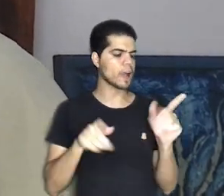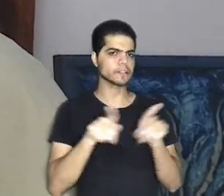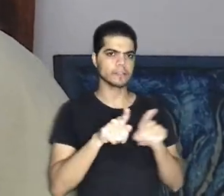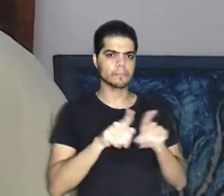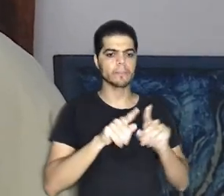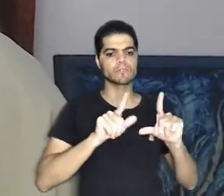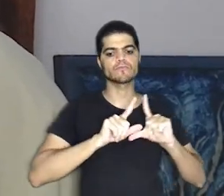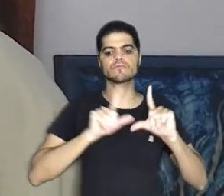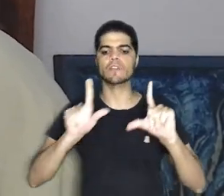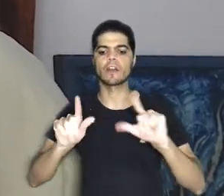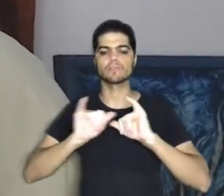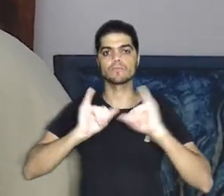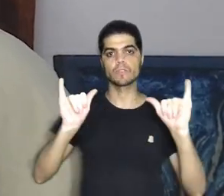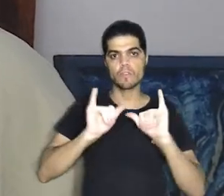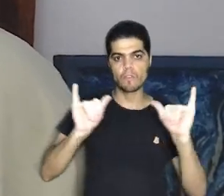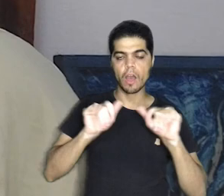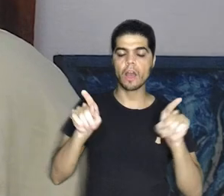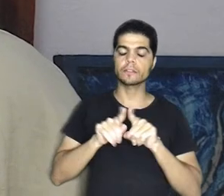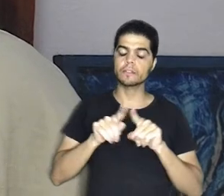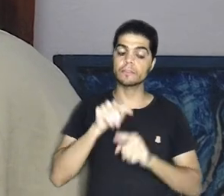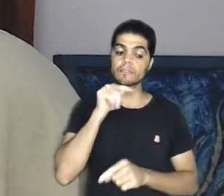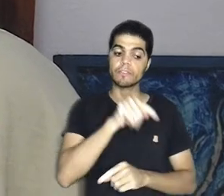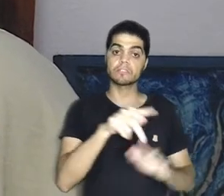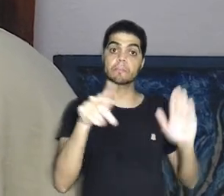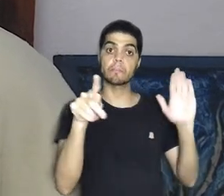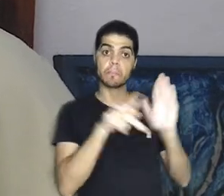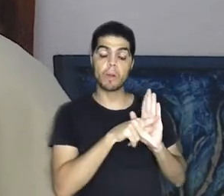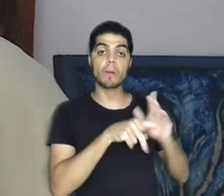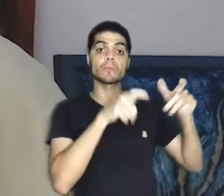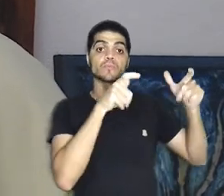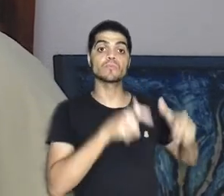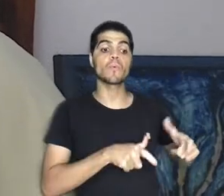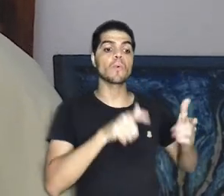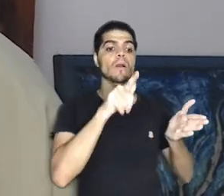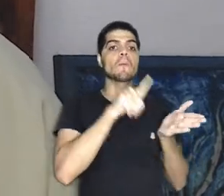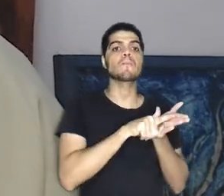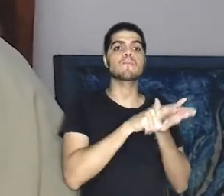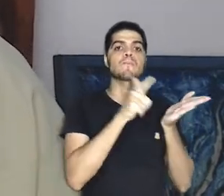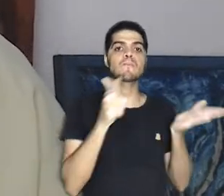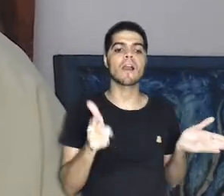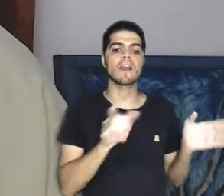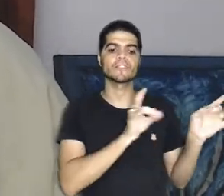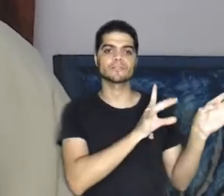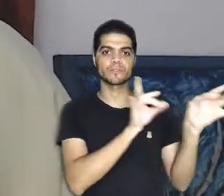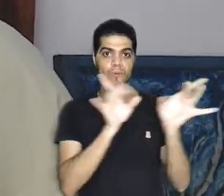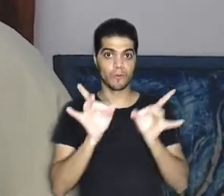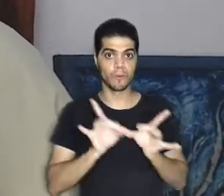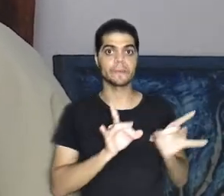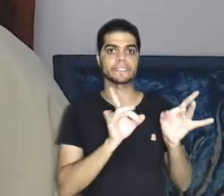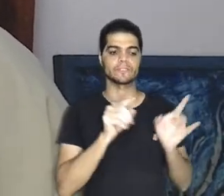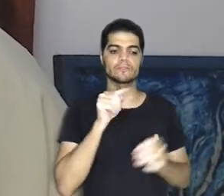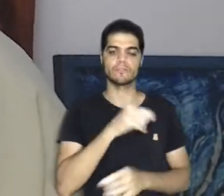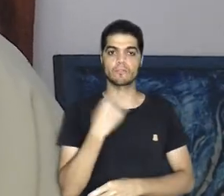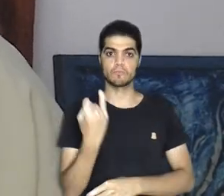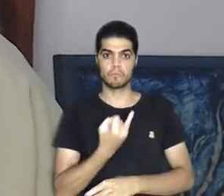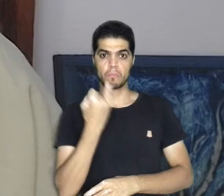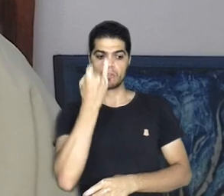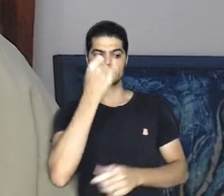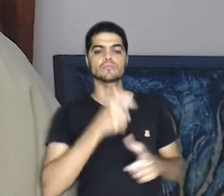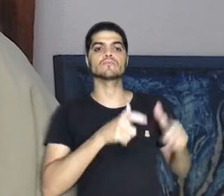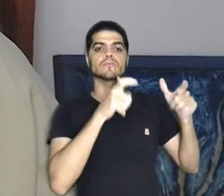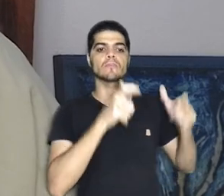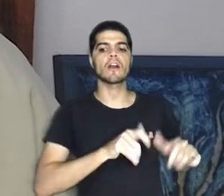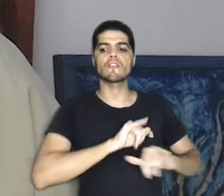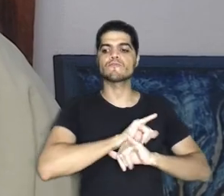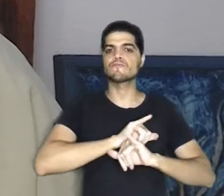de ruas e será o proprietário do Jornal do Comércio, um importante periódico